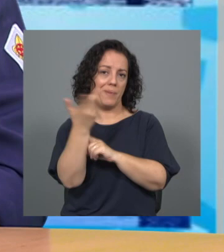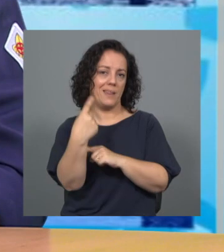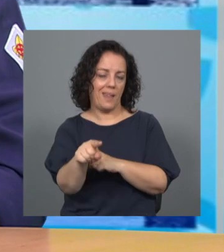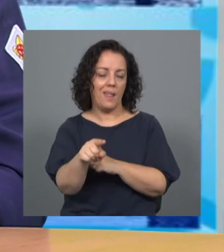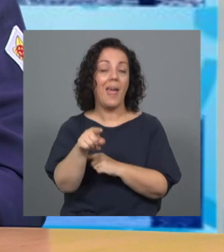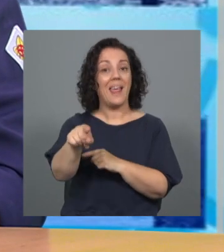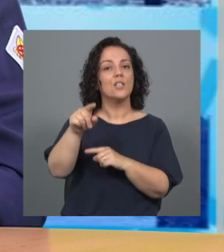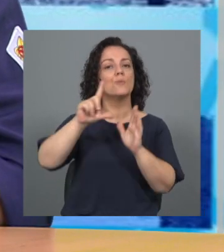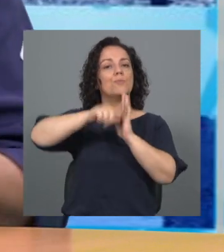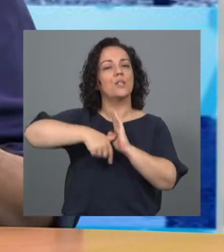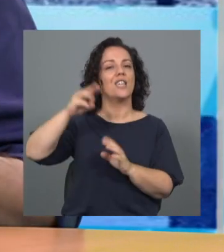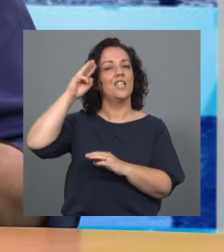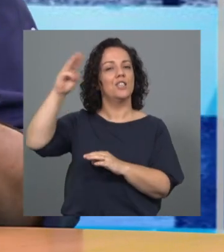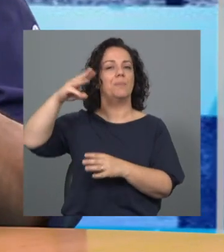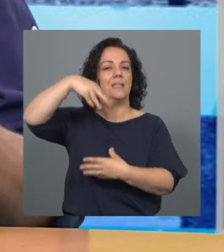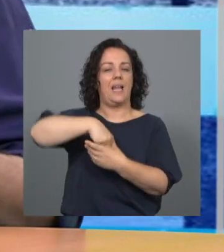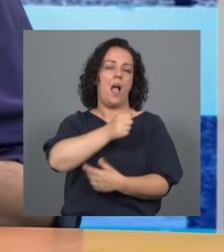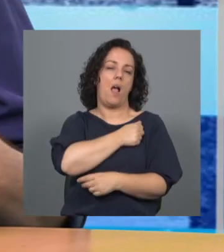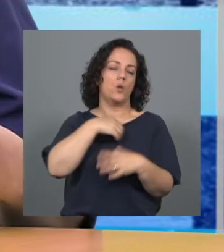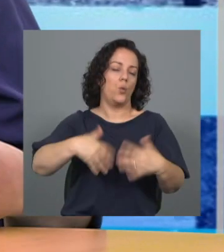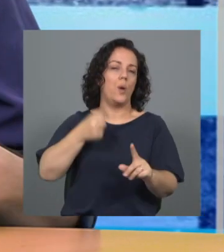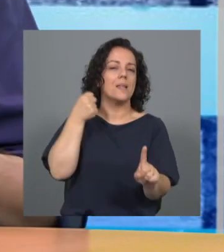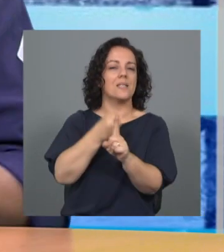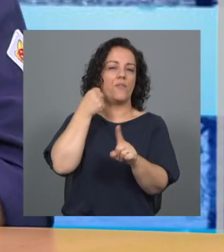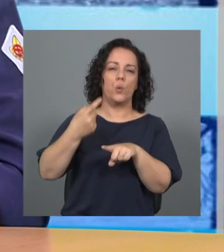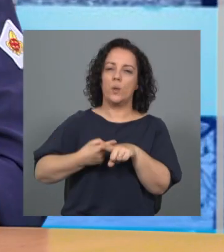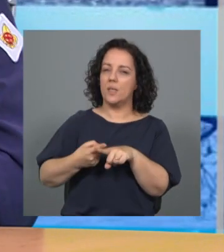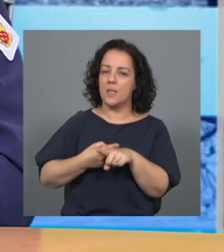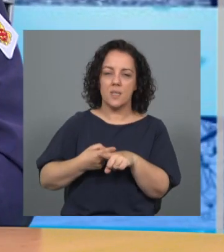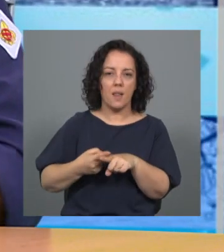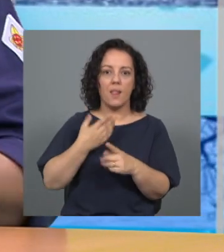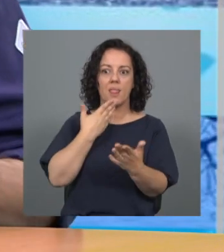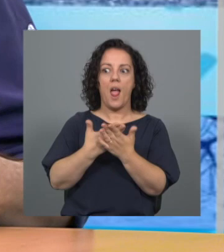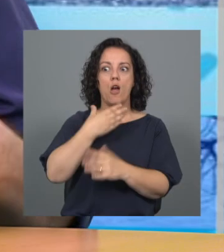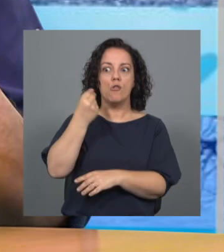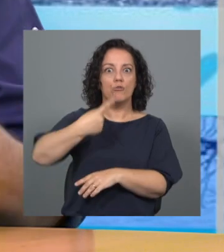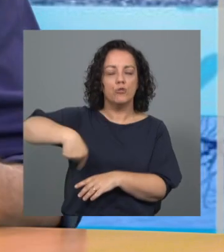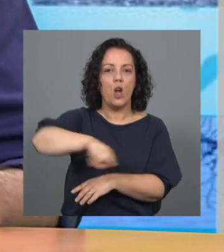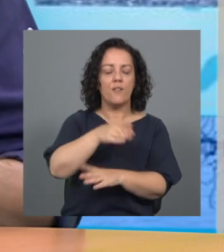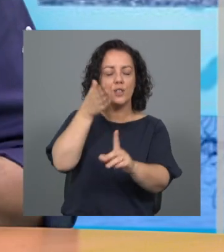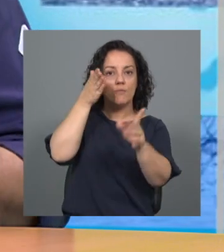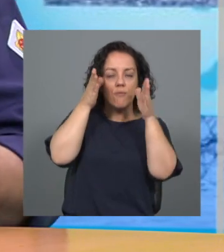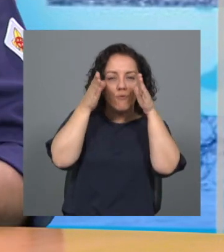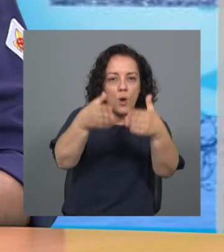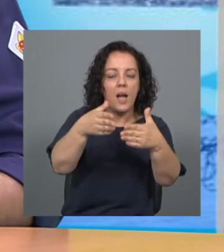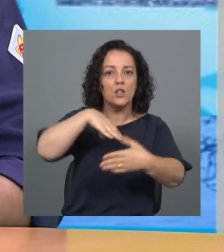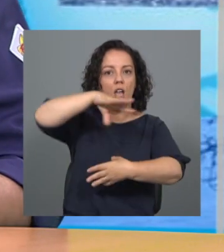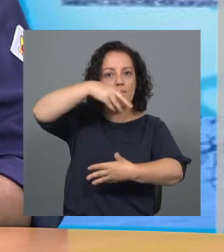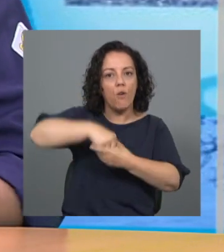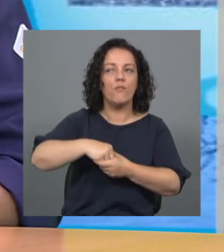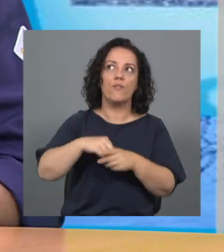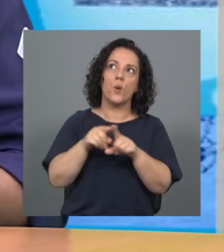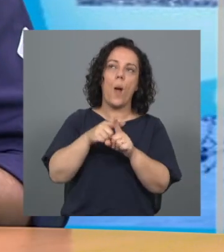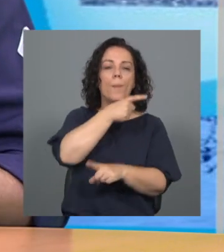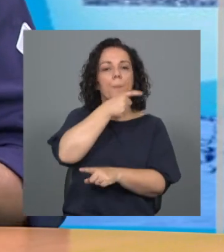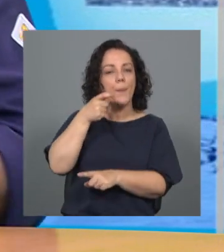lançou desafios interessantíssimos e conseguiu fazer esta permanência de mantermos os nossos jovens focados, envolvidos, comprometidos com os escotismos